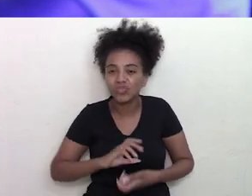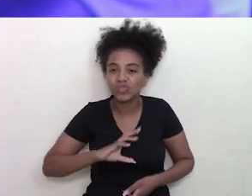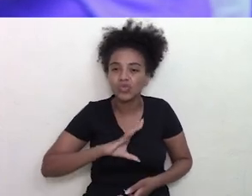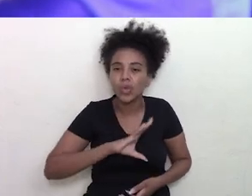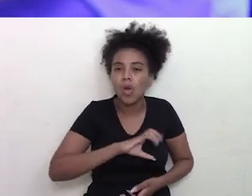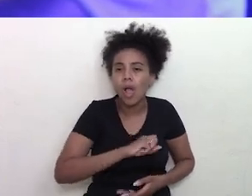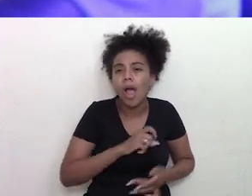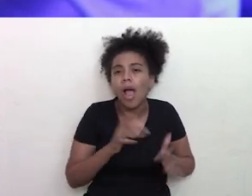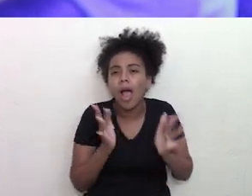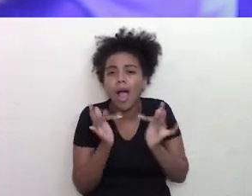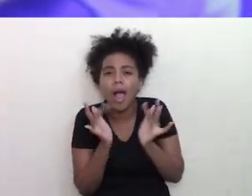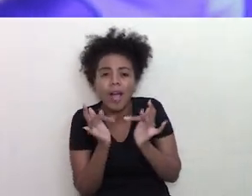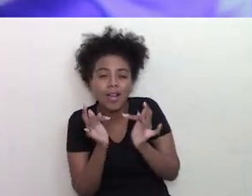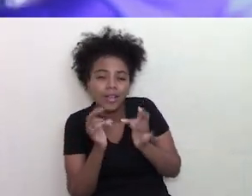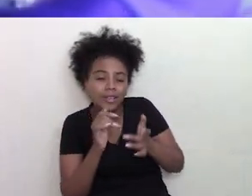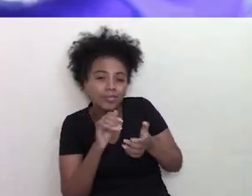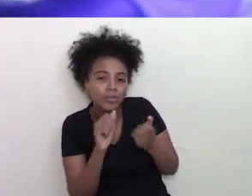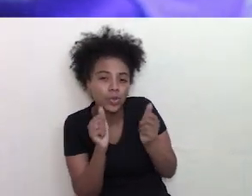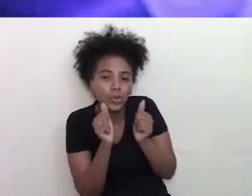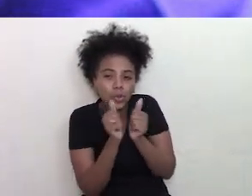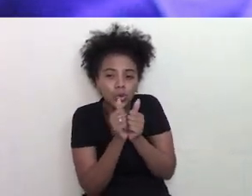beira da praia.